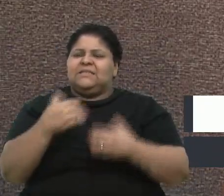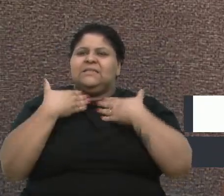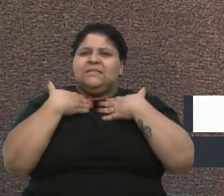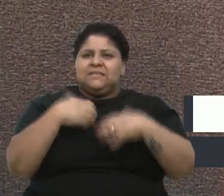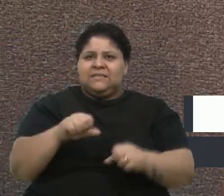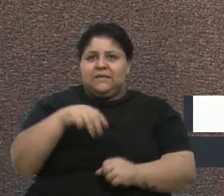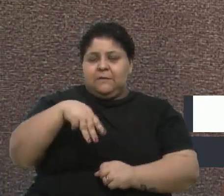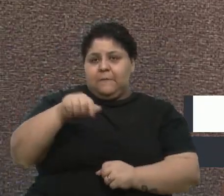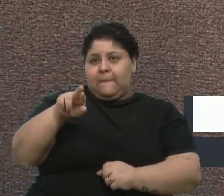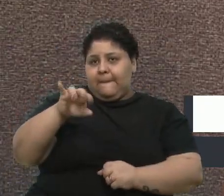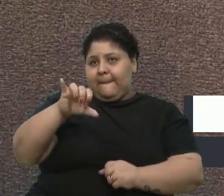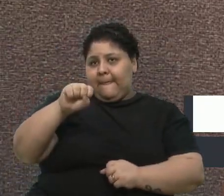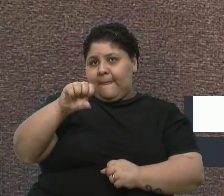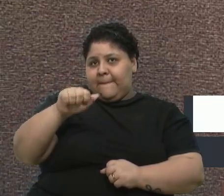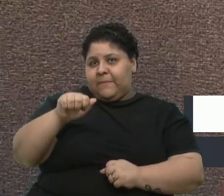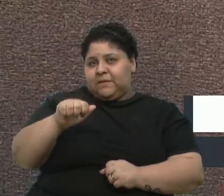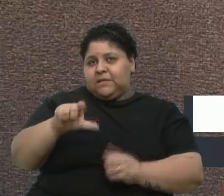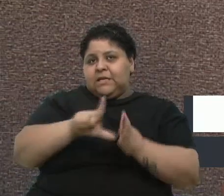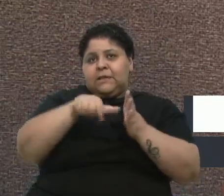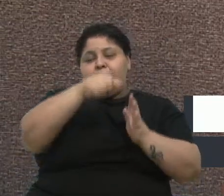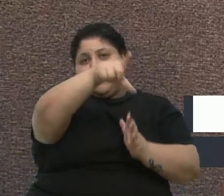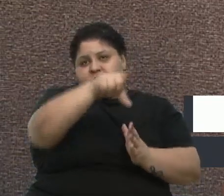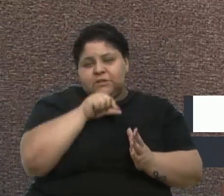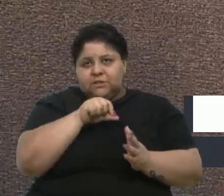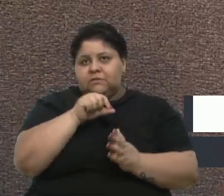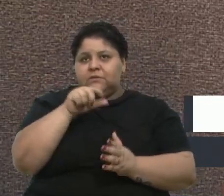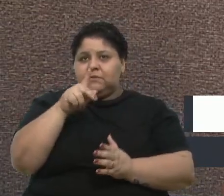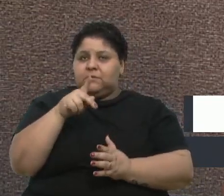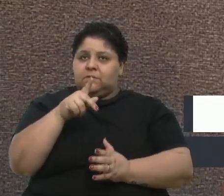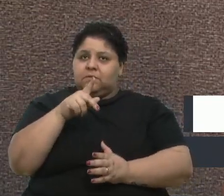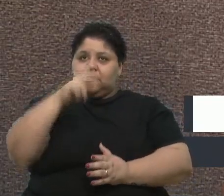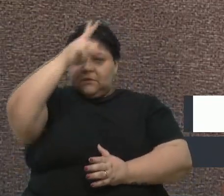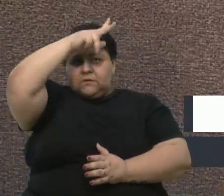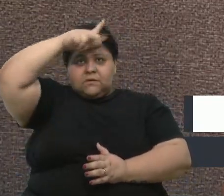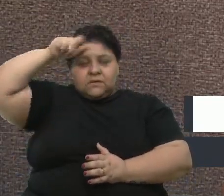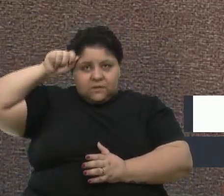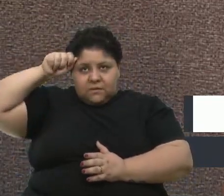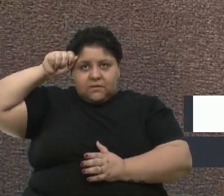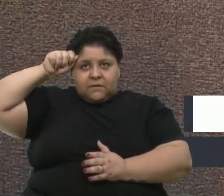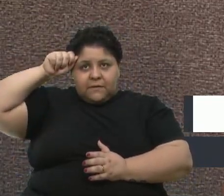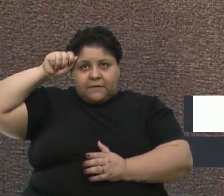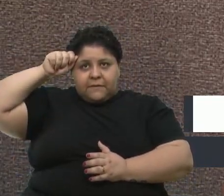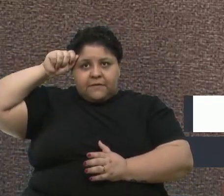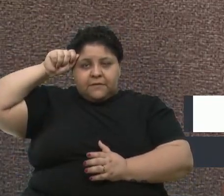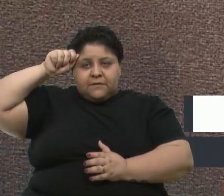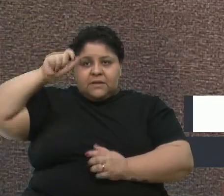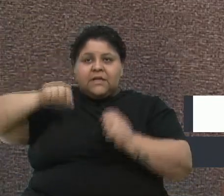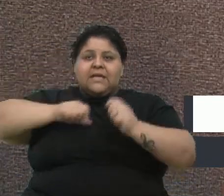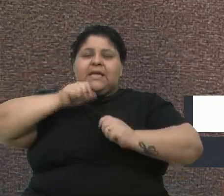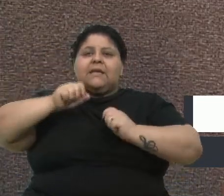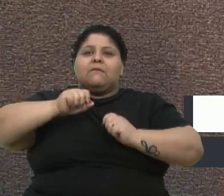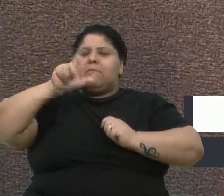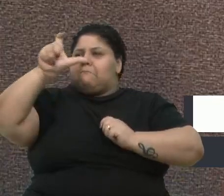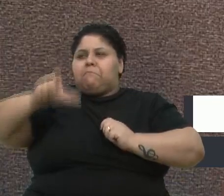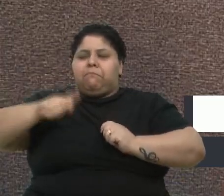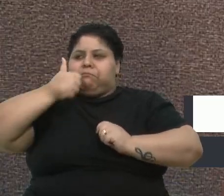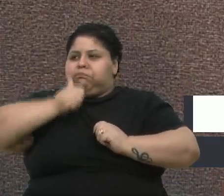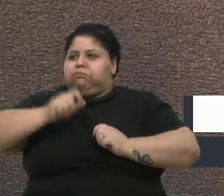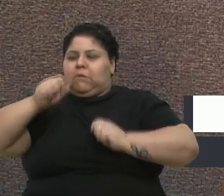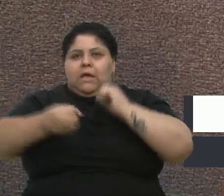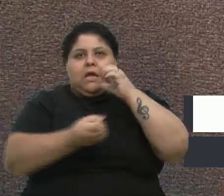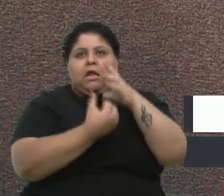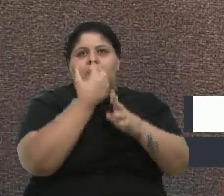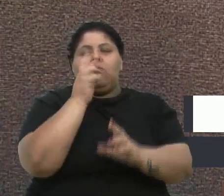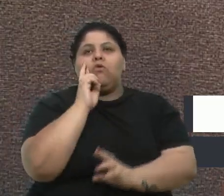ela se candidatou a prefeita e a saudosa Gessi Prates é quem implementou o restaurante popular. Uma